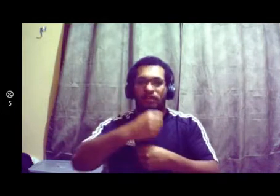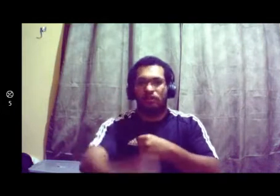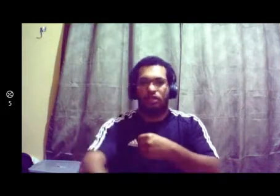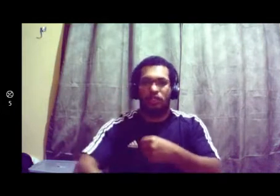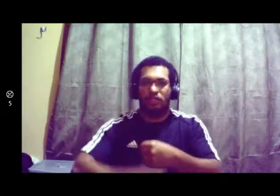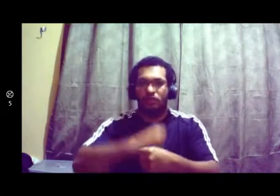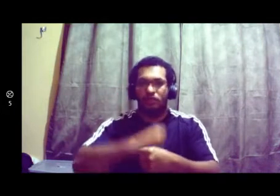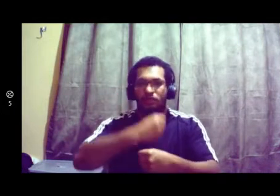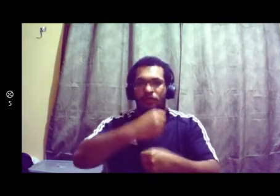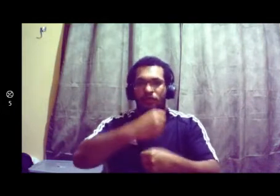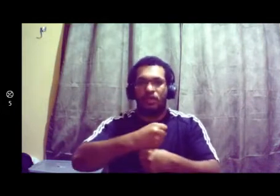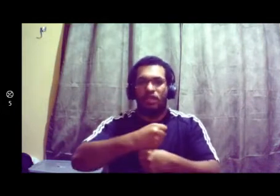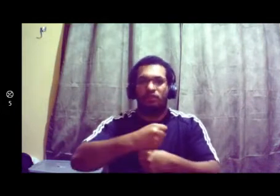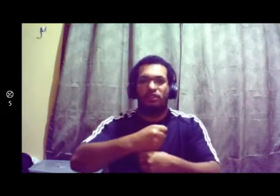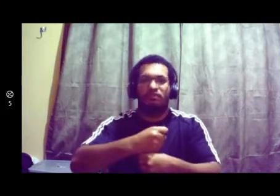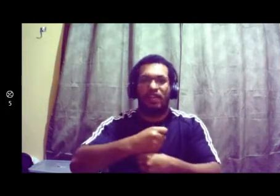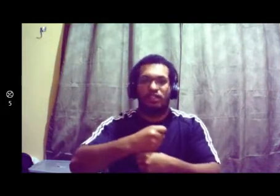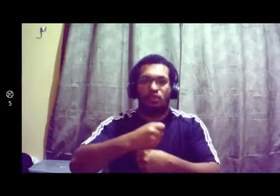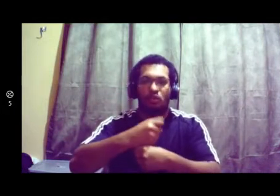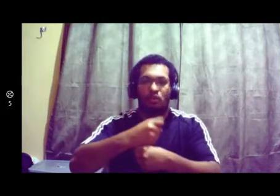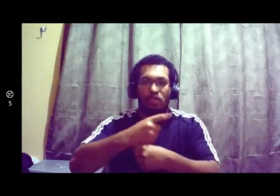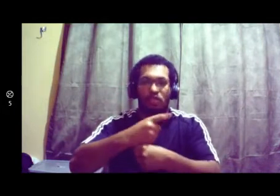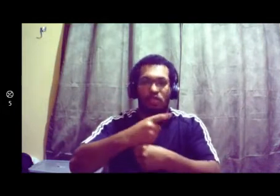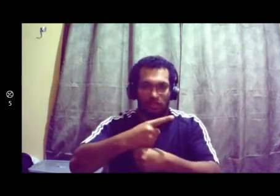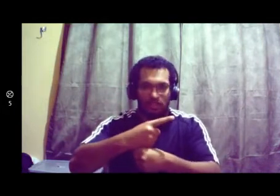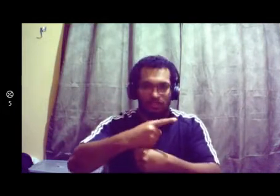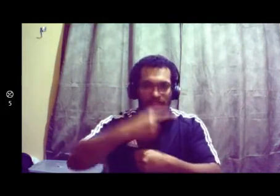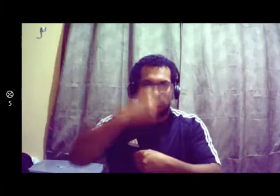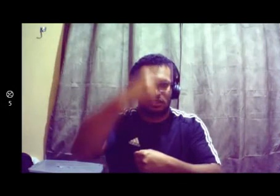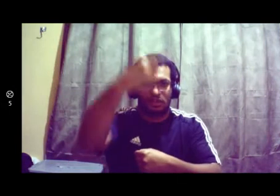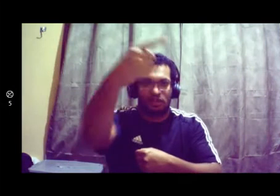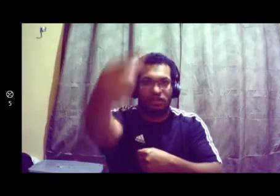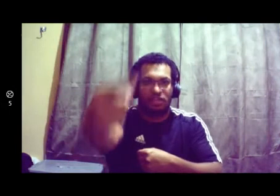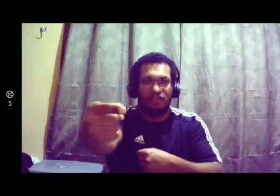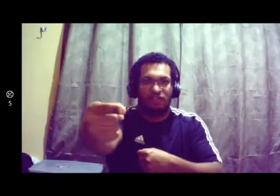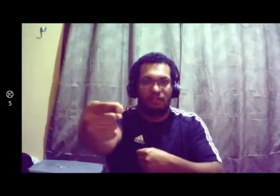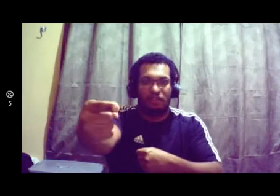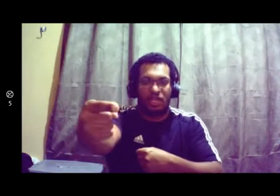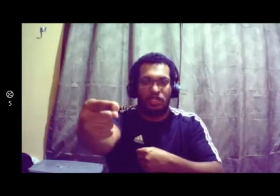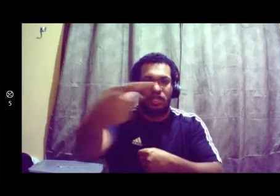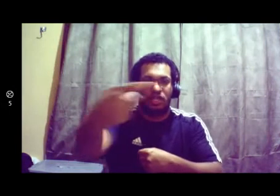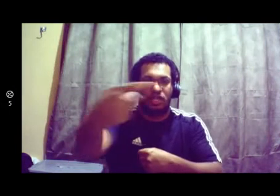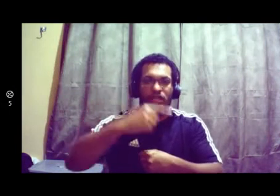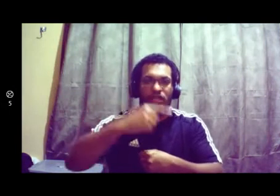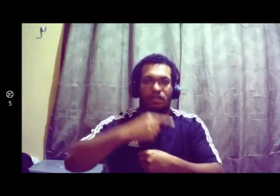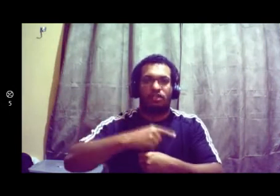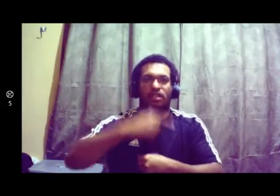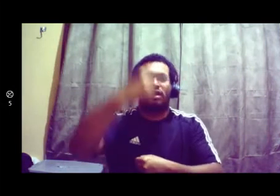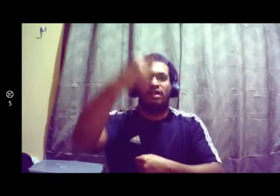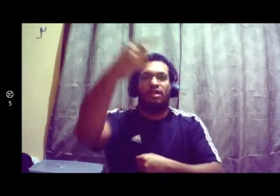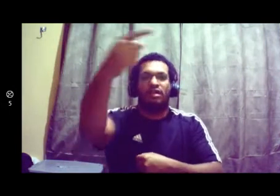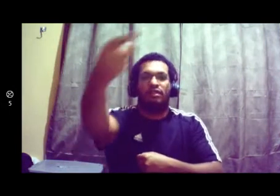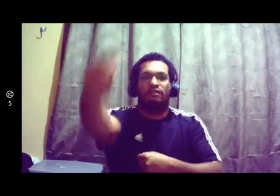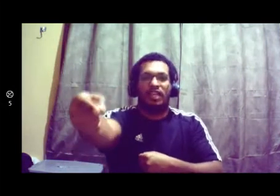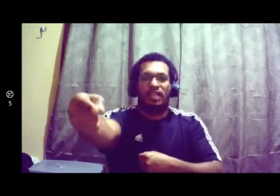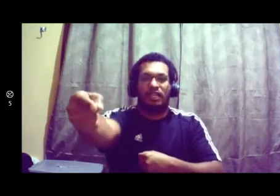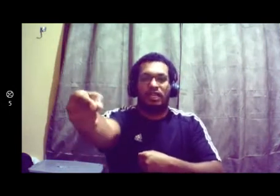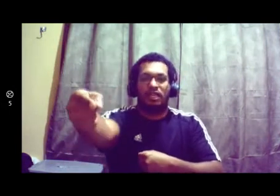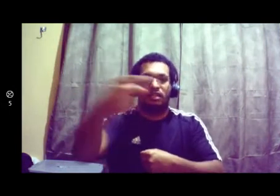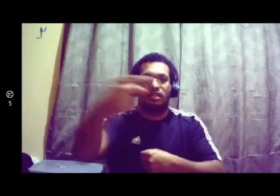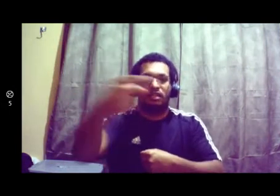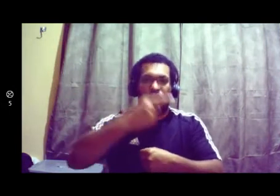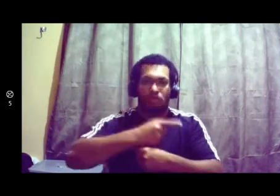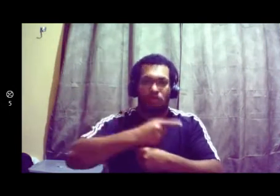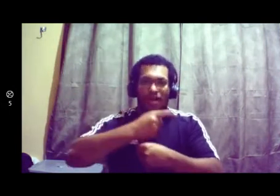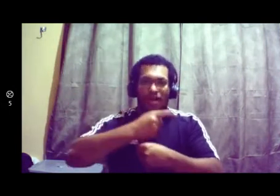faz o sinal de ano e você faz com o indicador, você faz assim, ó, e vai para frente. Então você vem